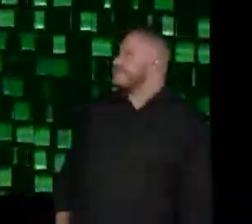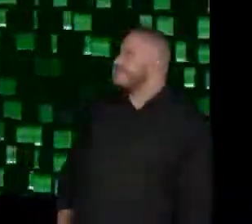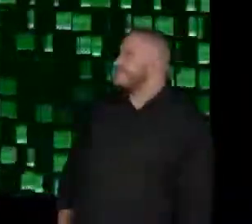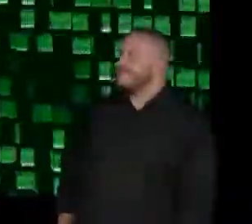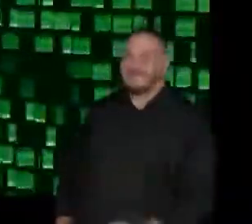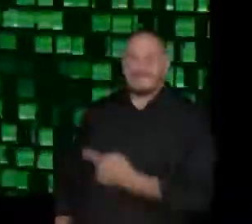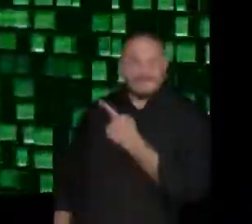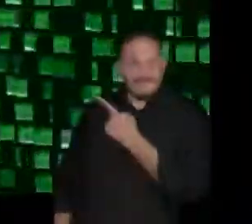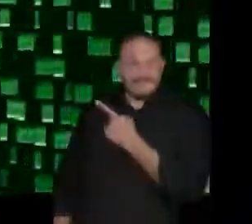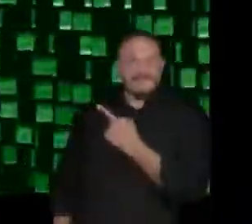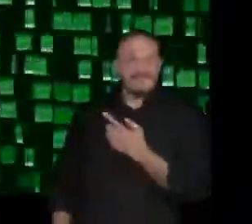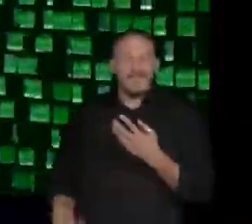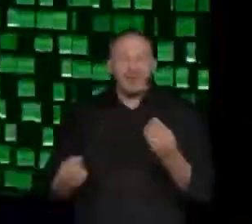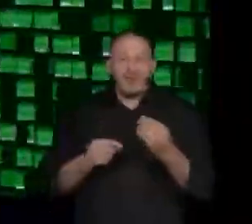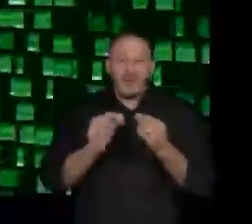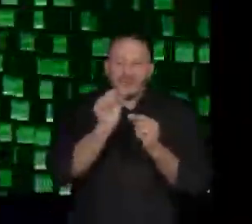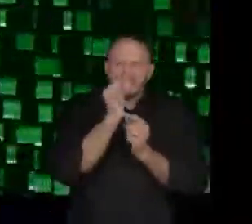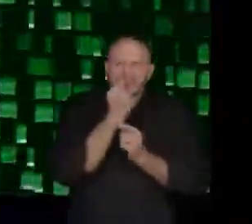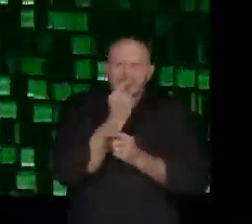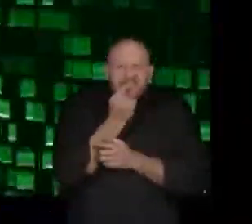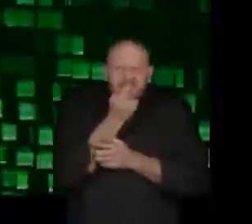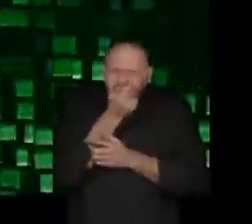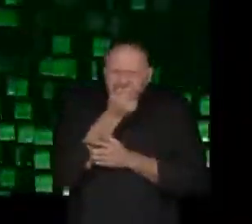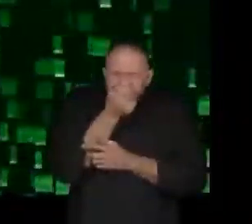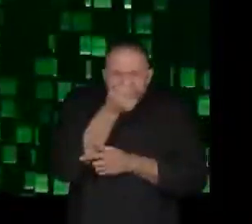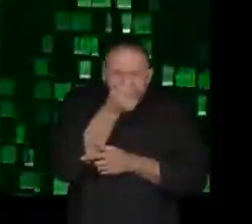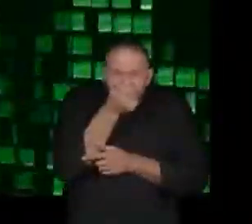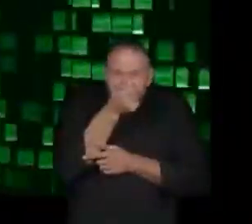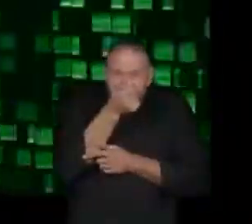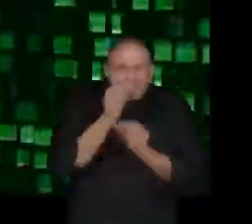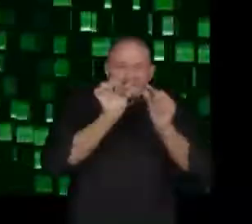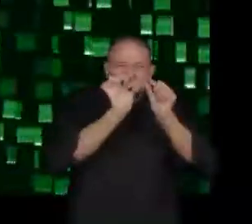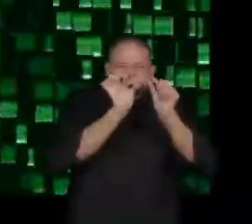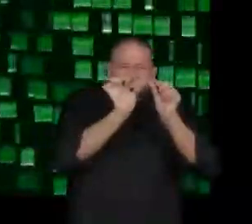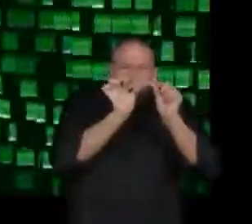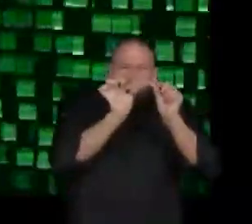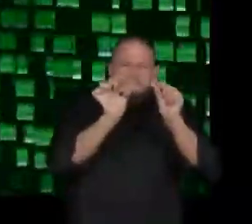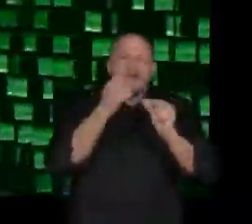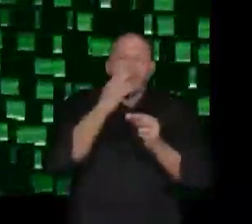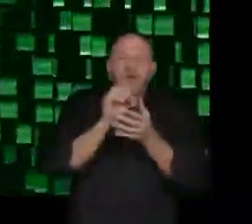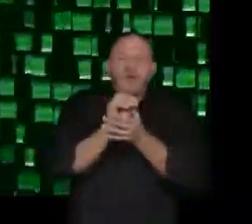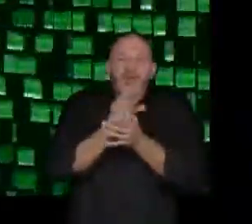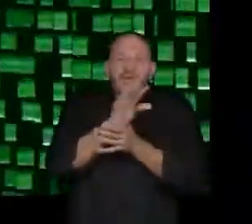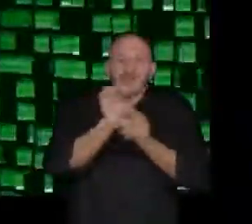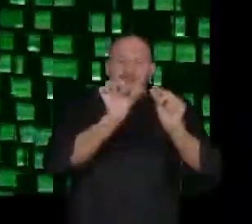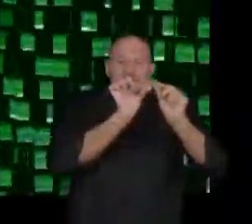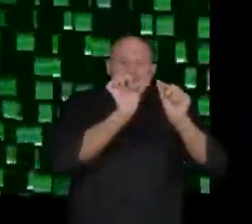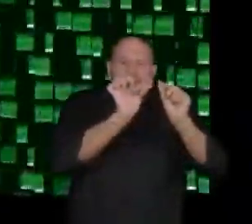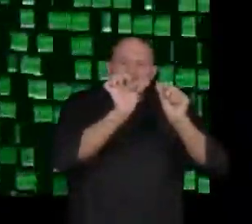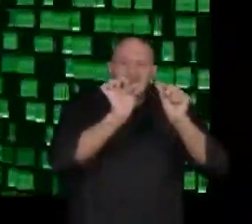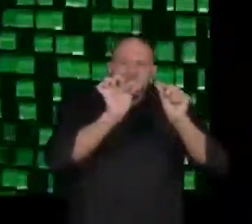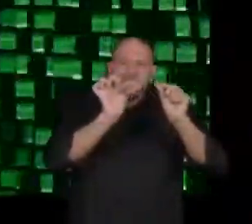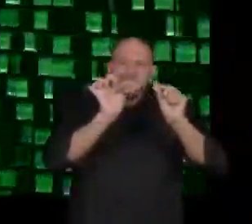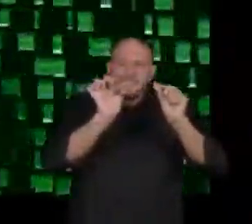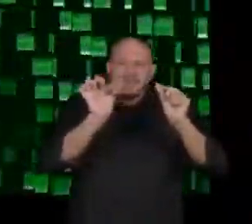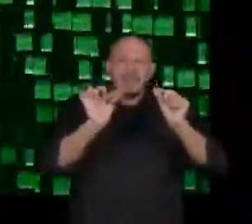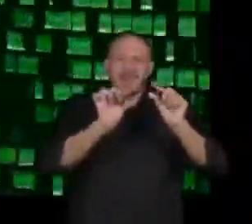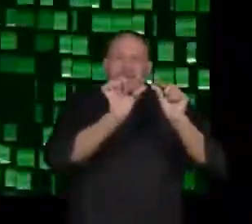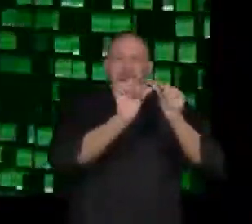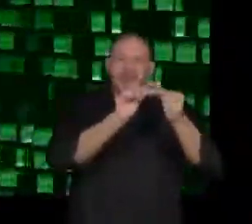aí são como se fossem microlâmpadas alinhadas aí, como se fosse um